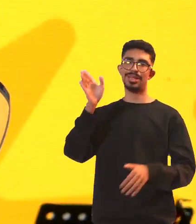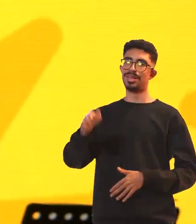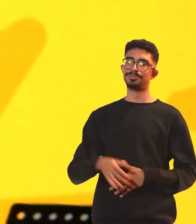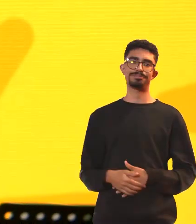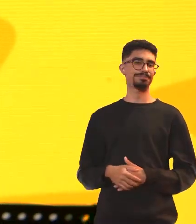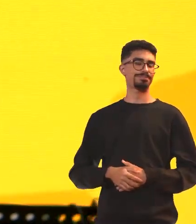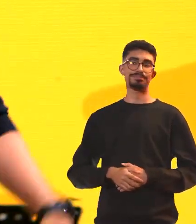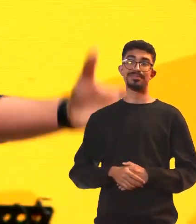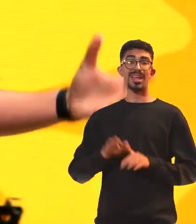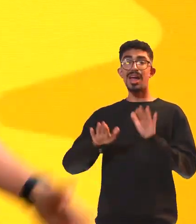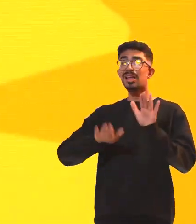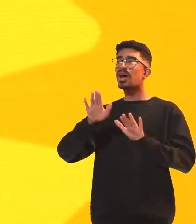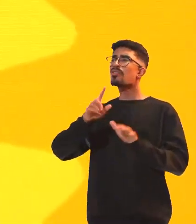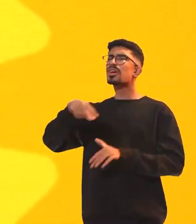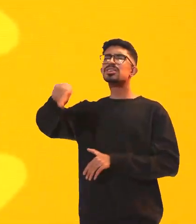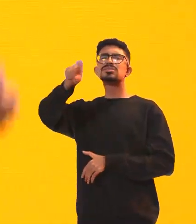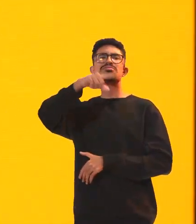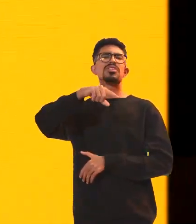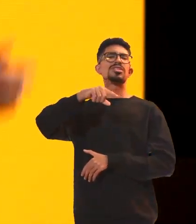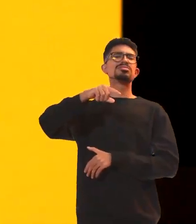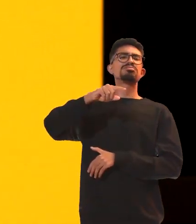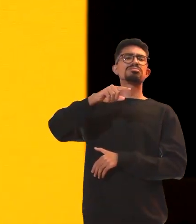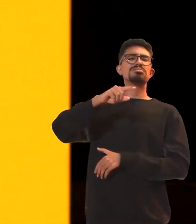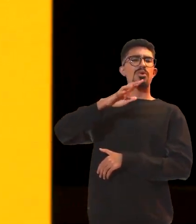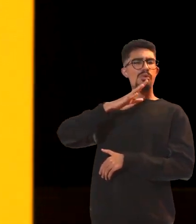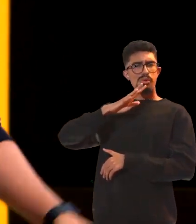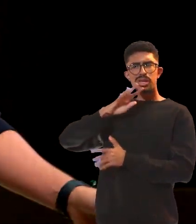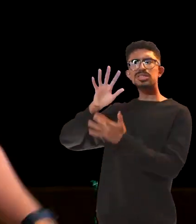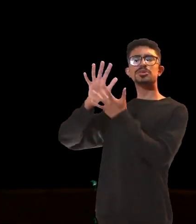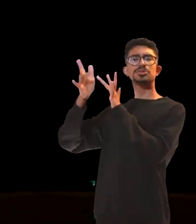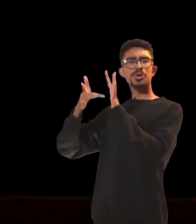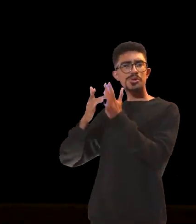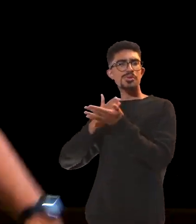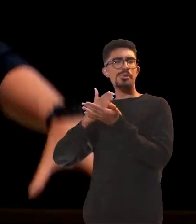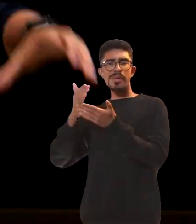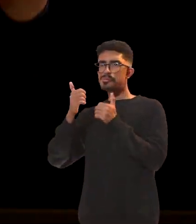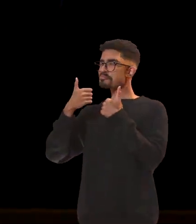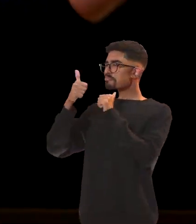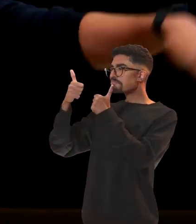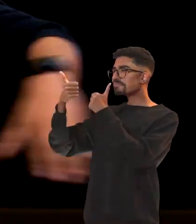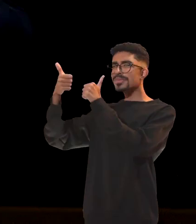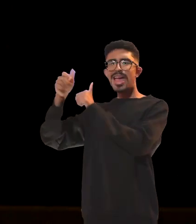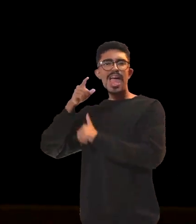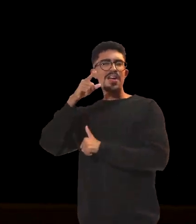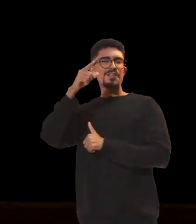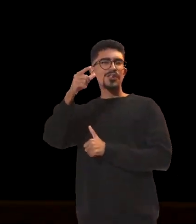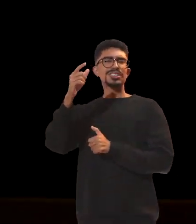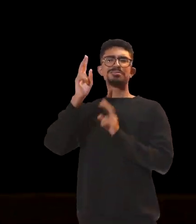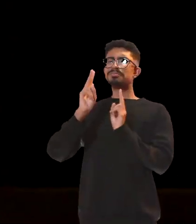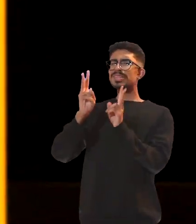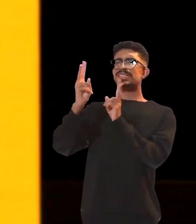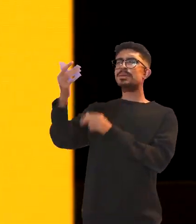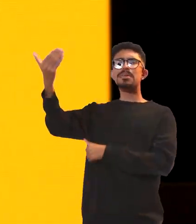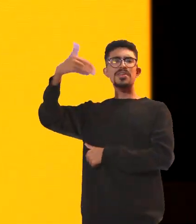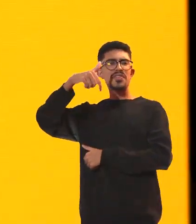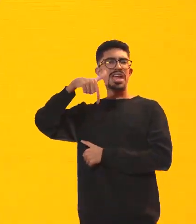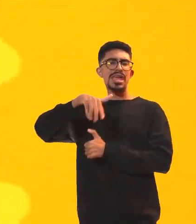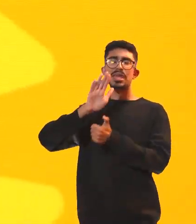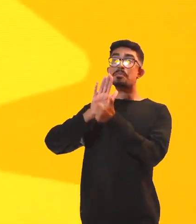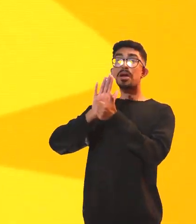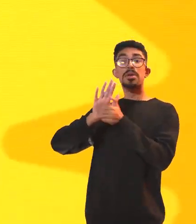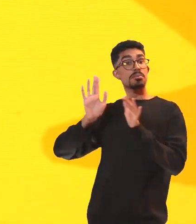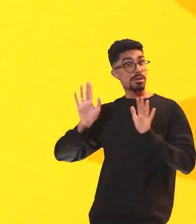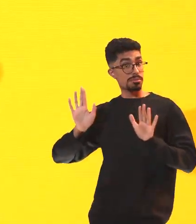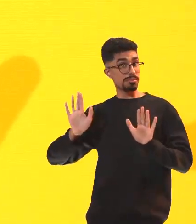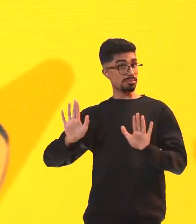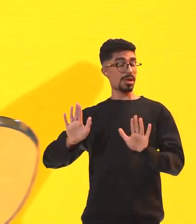Talvez você começou a caminhar com Jesus e você está super empolgado. Você se envolveu na igreja, vem em todos os cultos, mas eu quero te